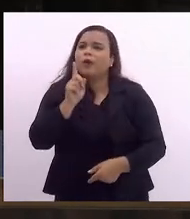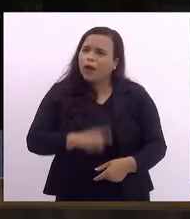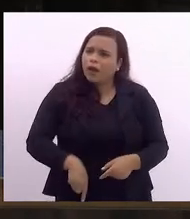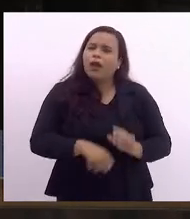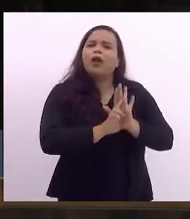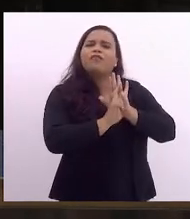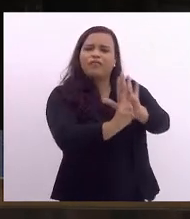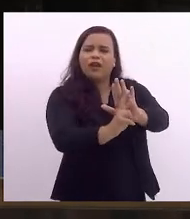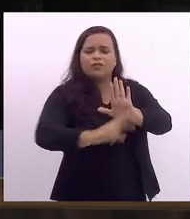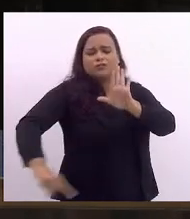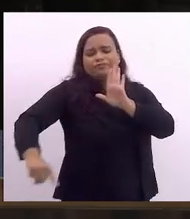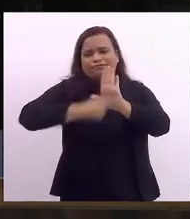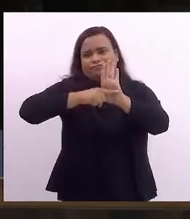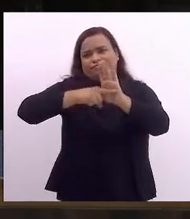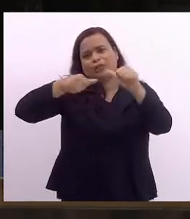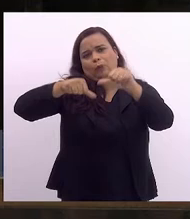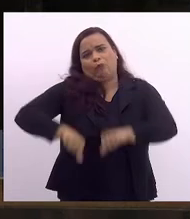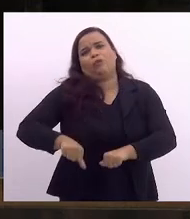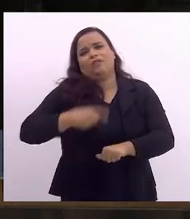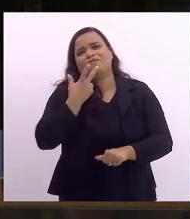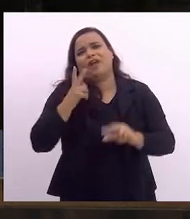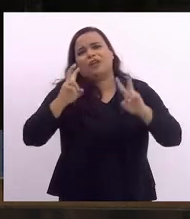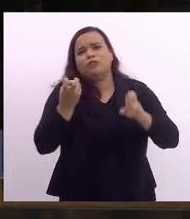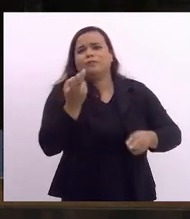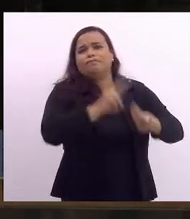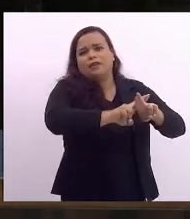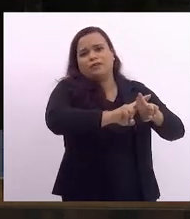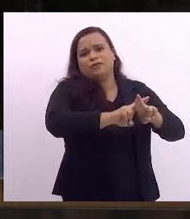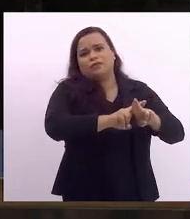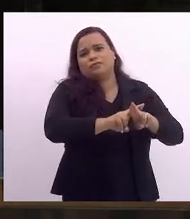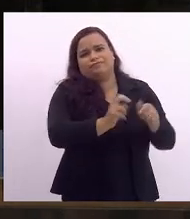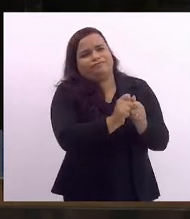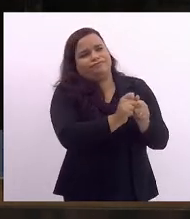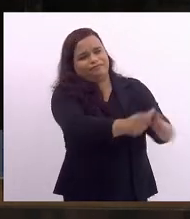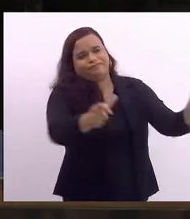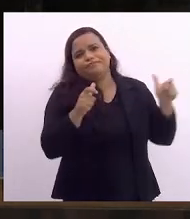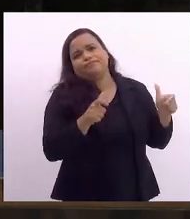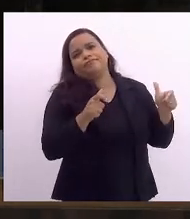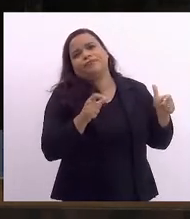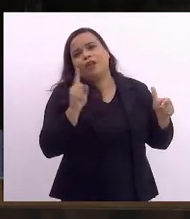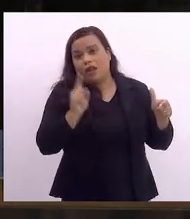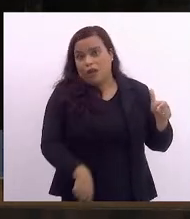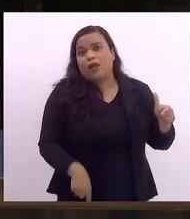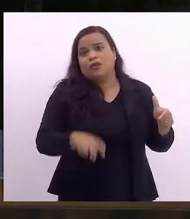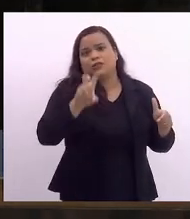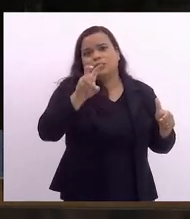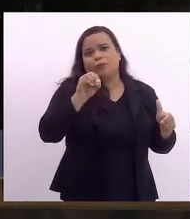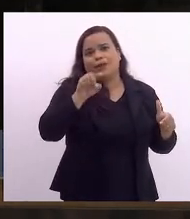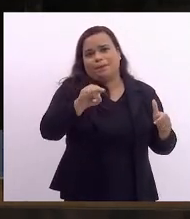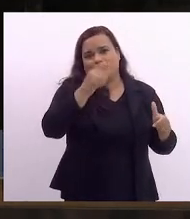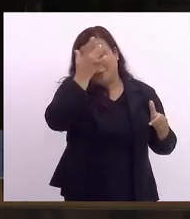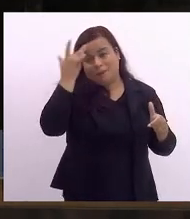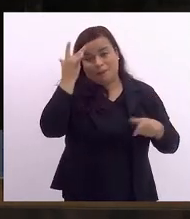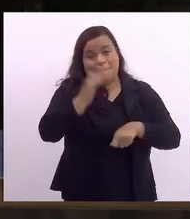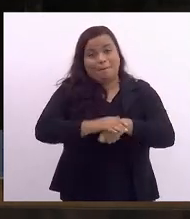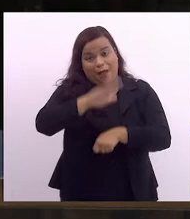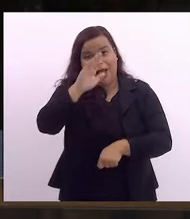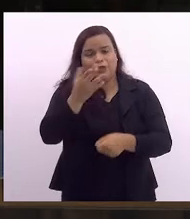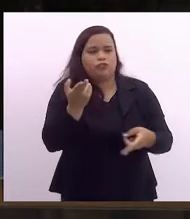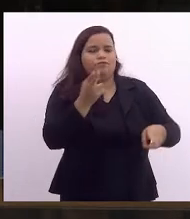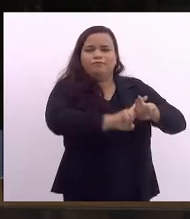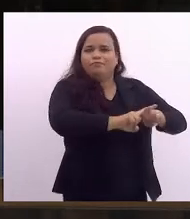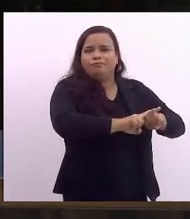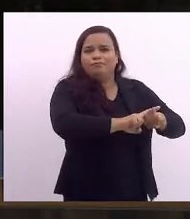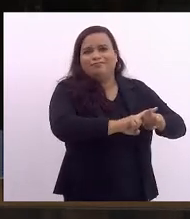referência negativa quando falamos de encarceramento em massa. São mais de 50 mil pessoas presas